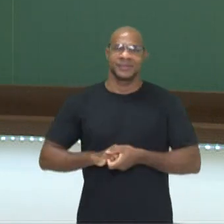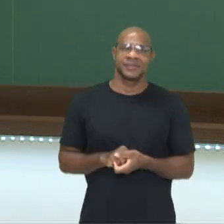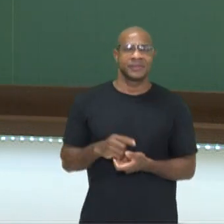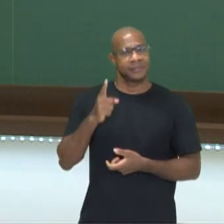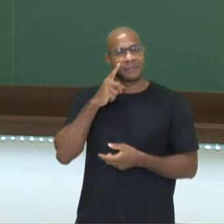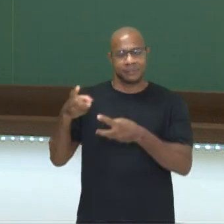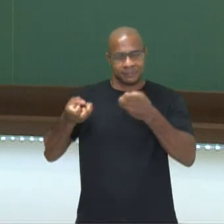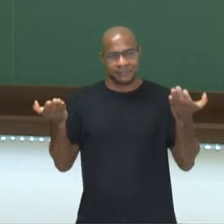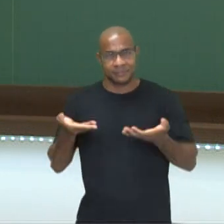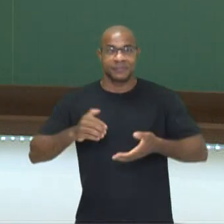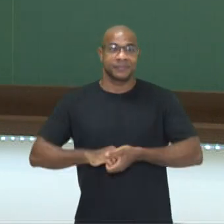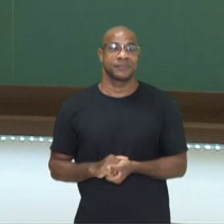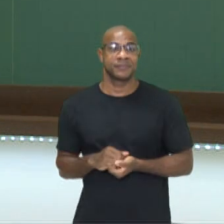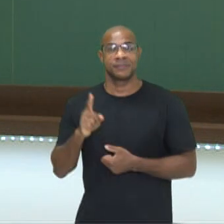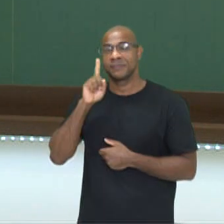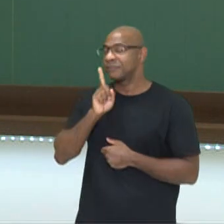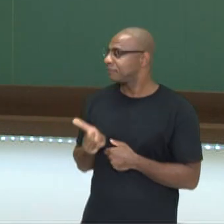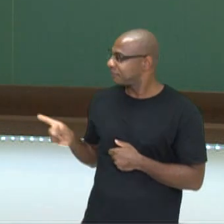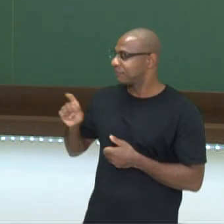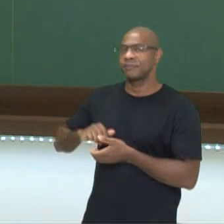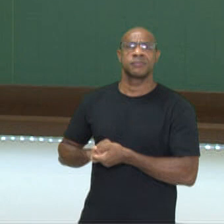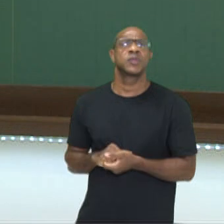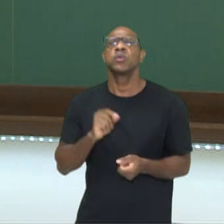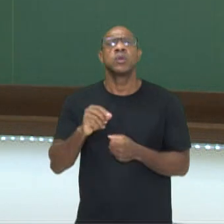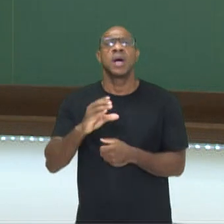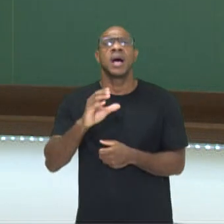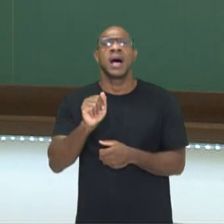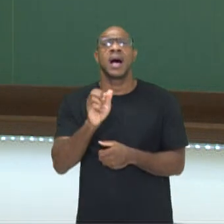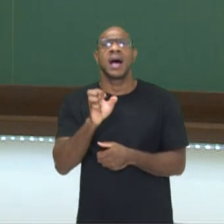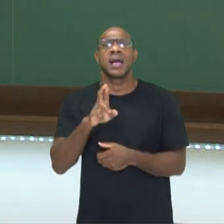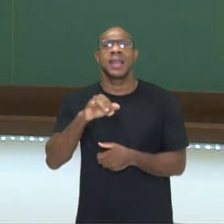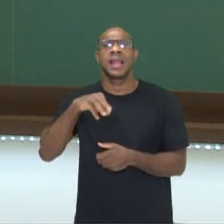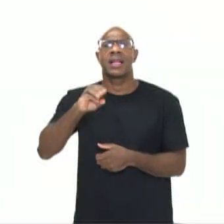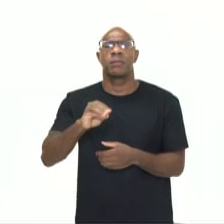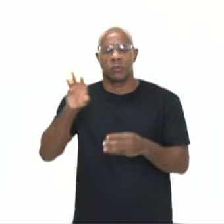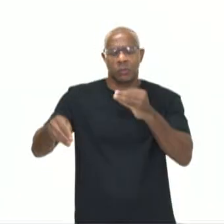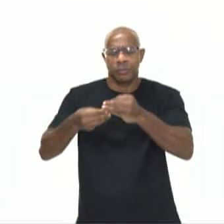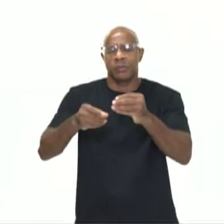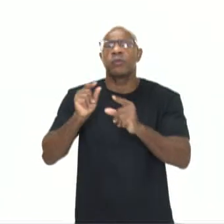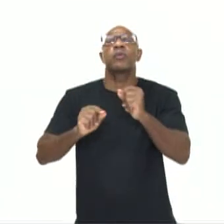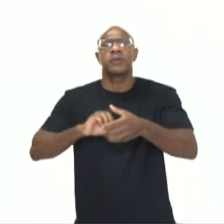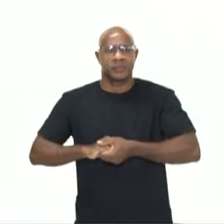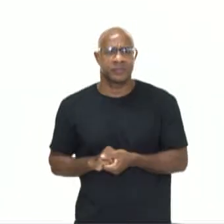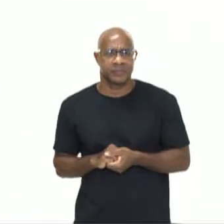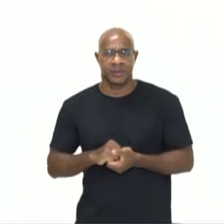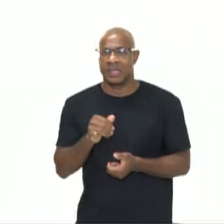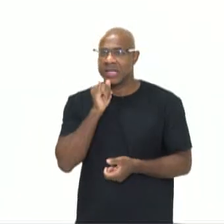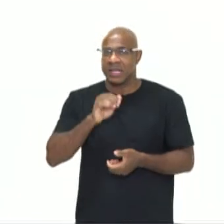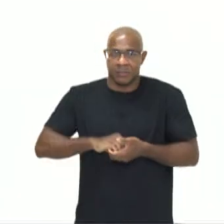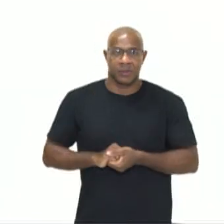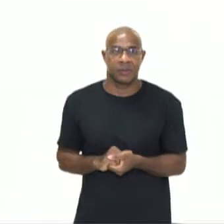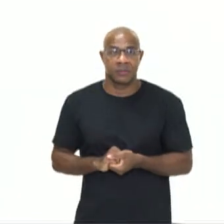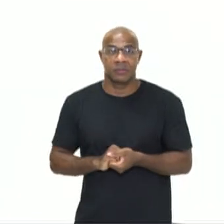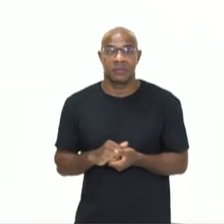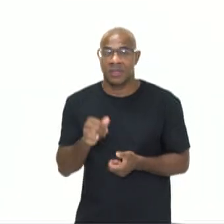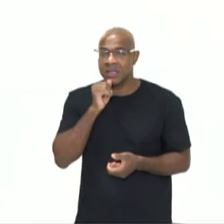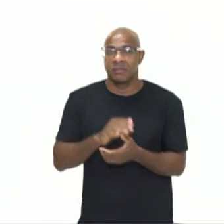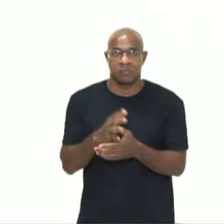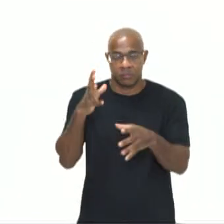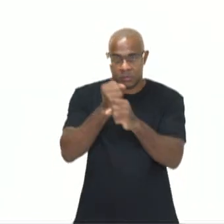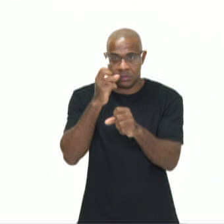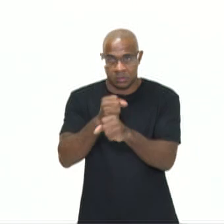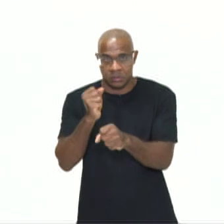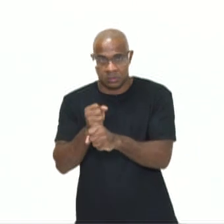bom? Então, olha lá. O que é o acréscimo? O acréscimo é o seguinte: em uma operação